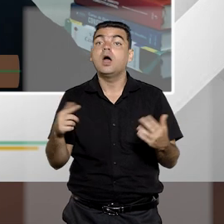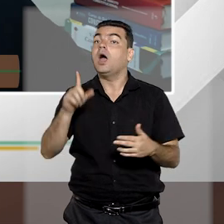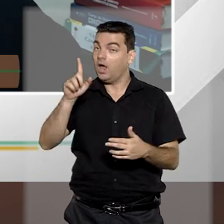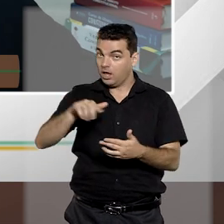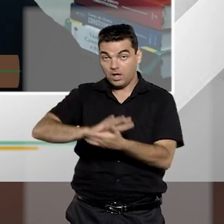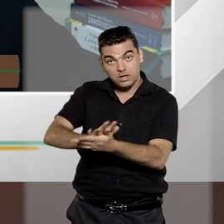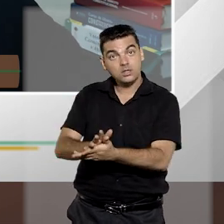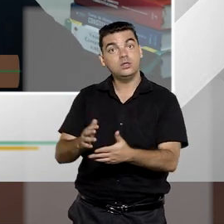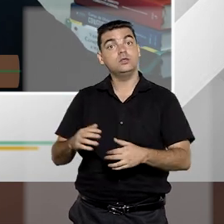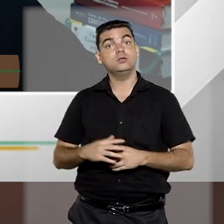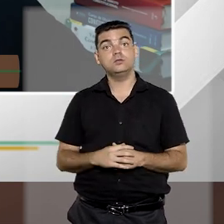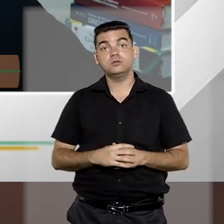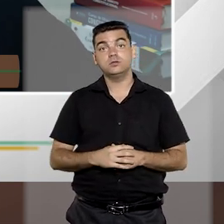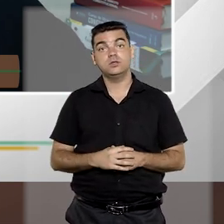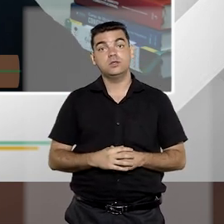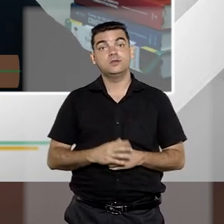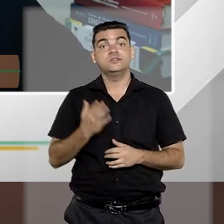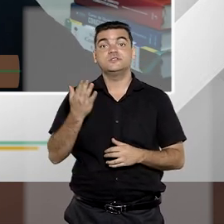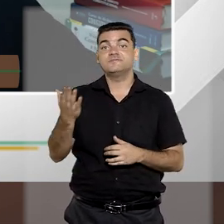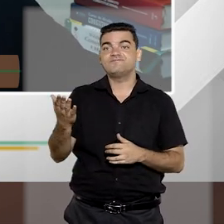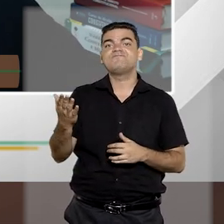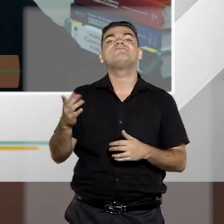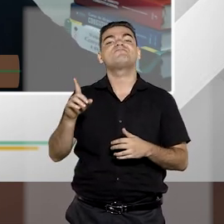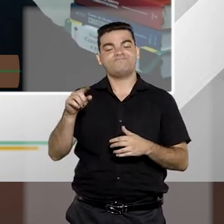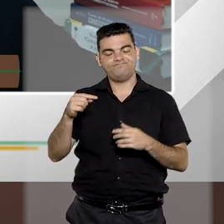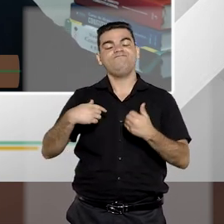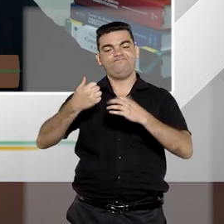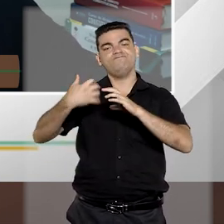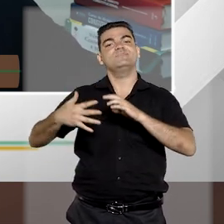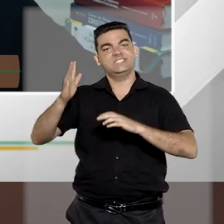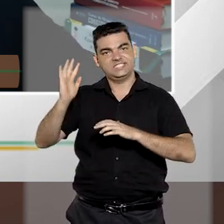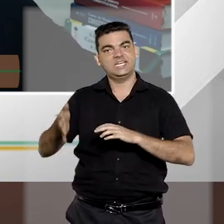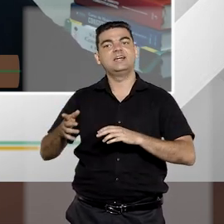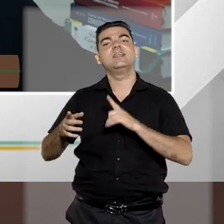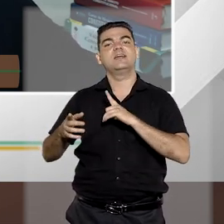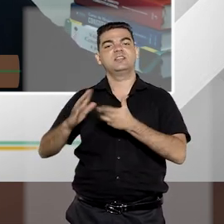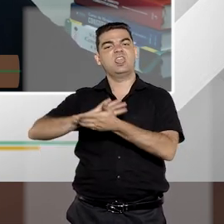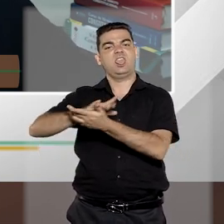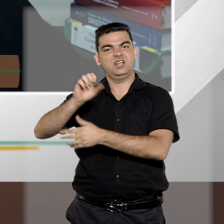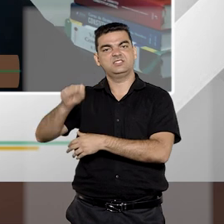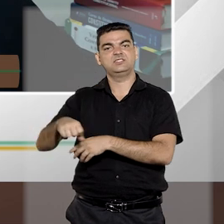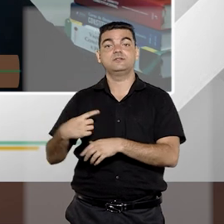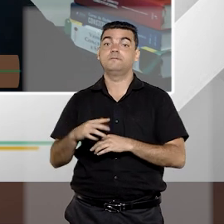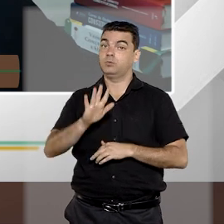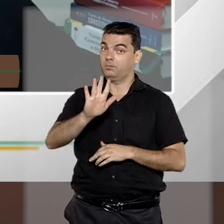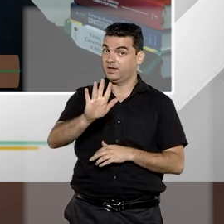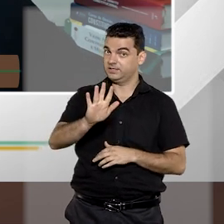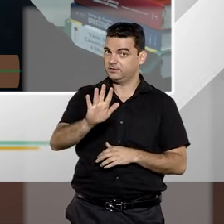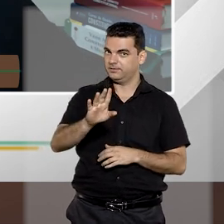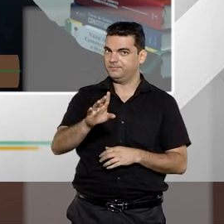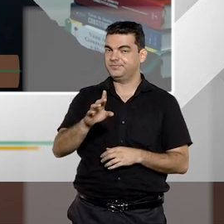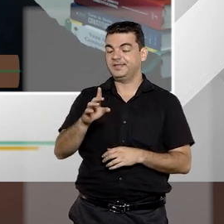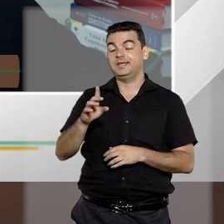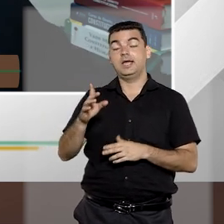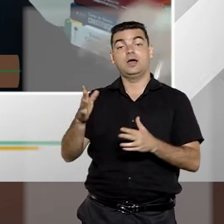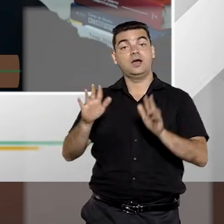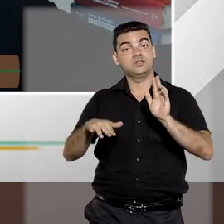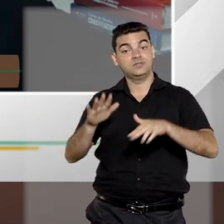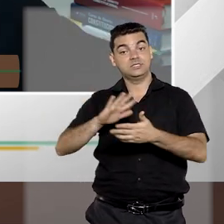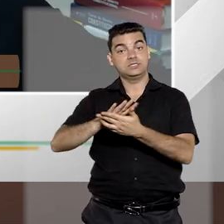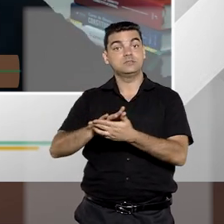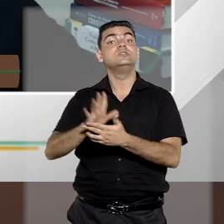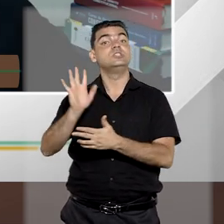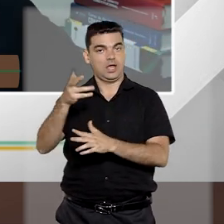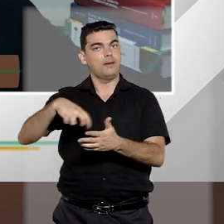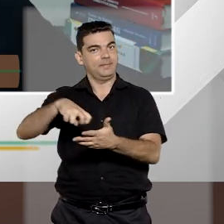Na medida em que acontece esse tipo de situação, sim, está caracterizada ali a discriminação. Lembrando que a discriminação, inclusive, ela foi elevada a